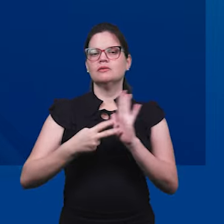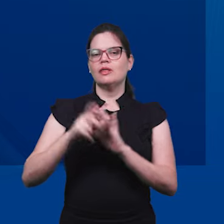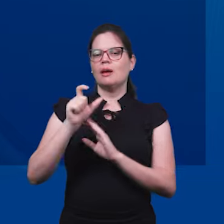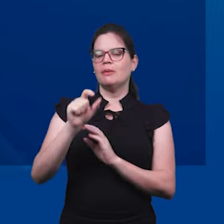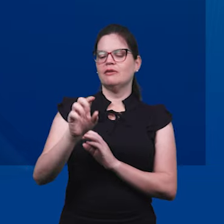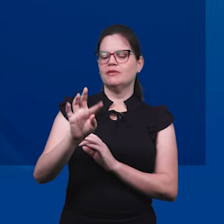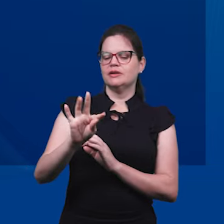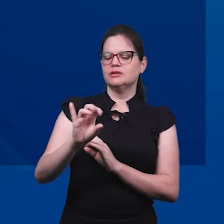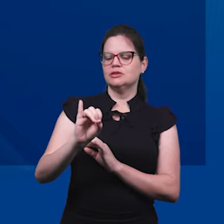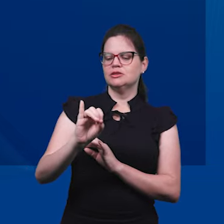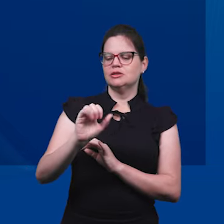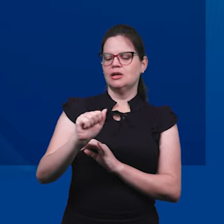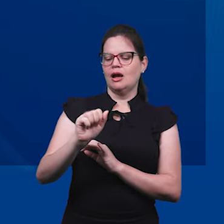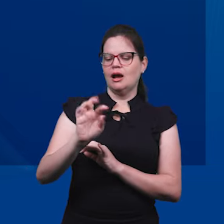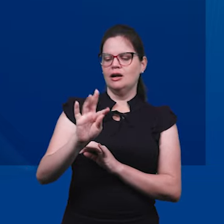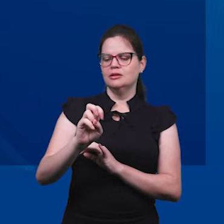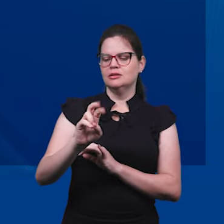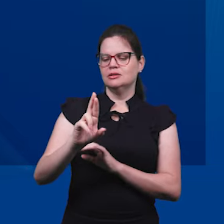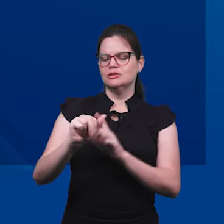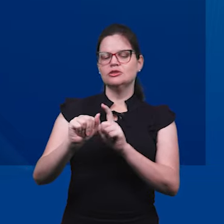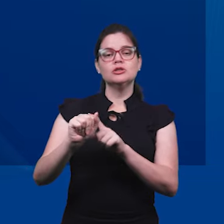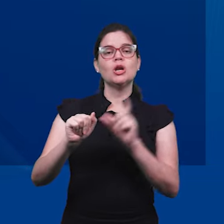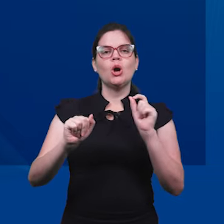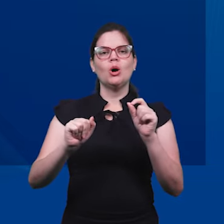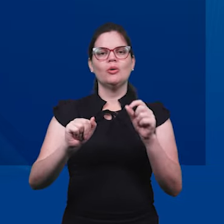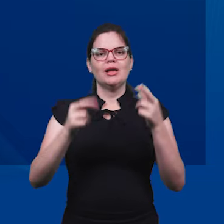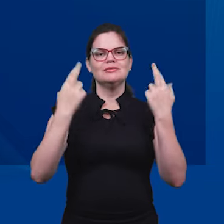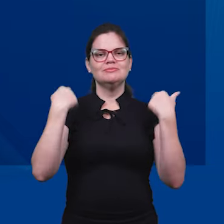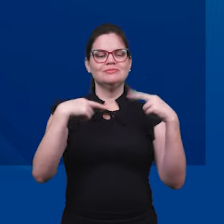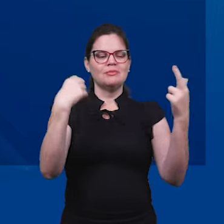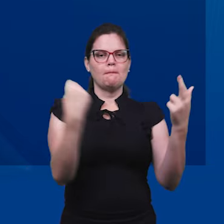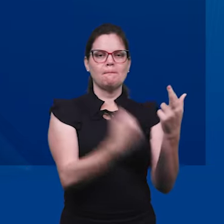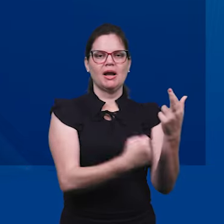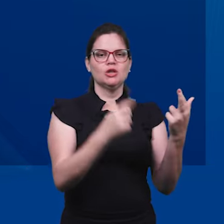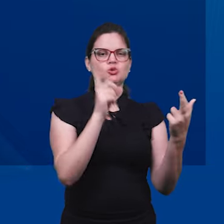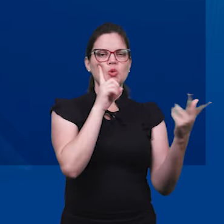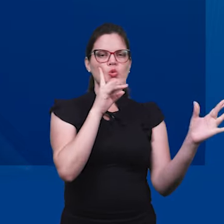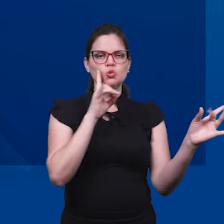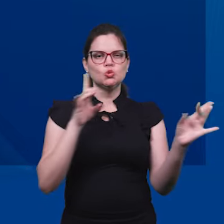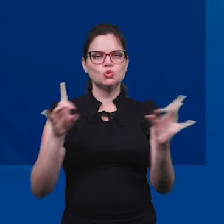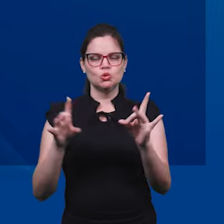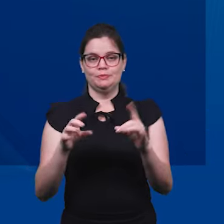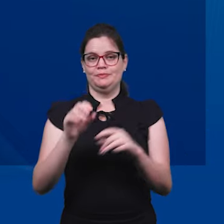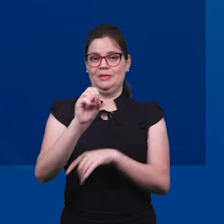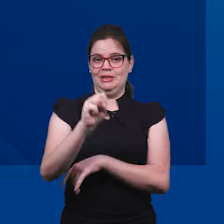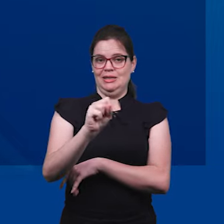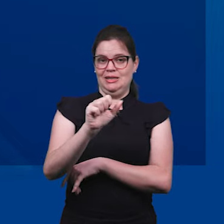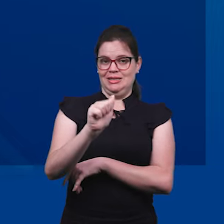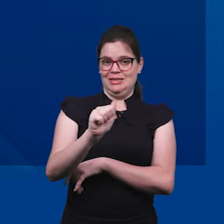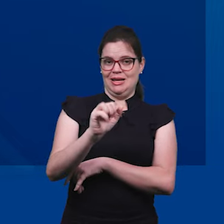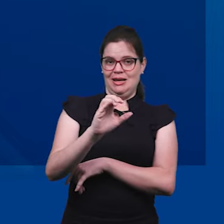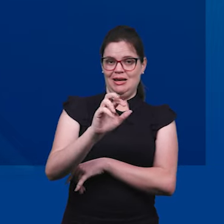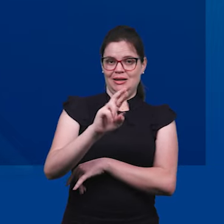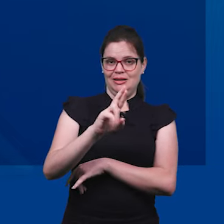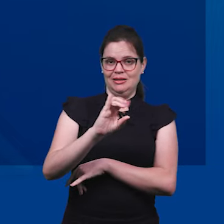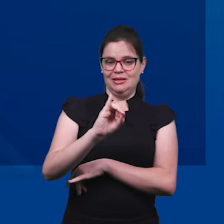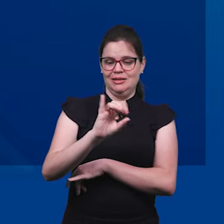significa sacrifício contínuo. Todo o ensino neste período se resumia em anular